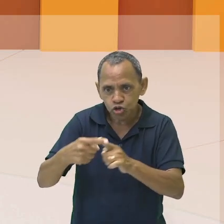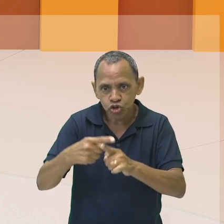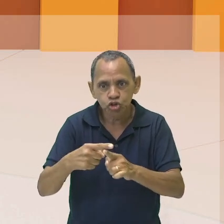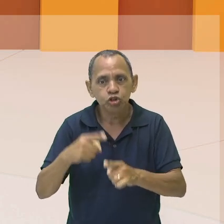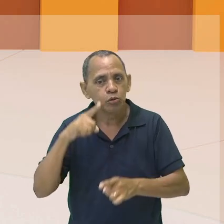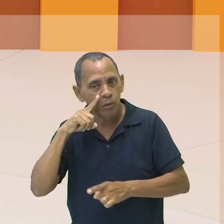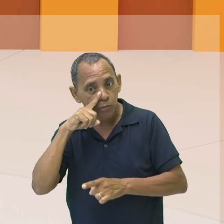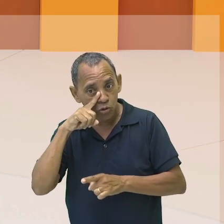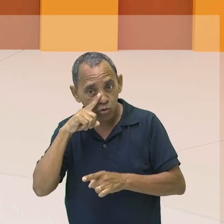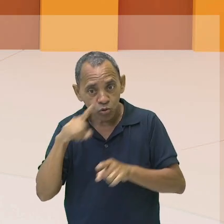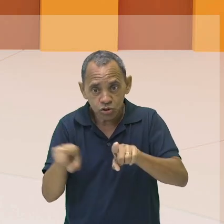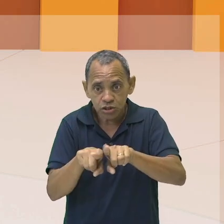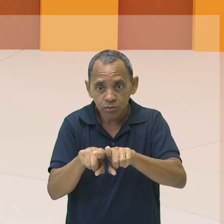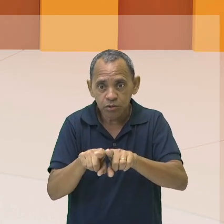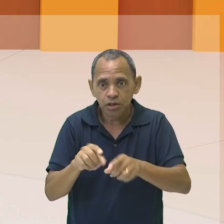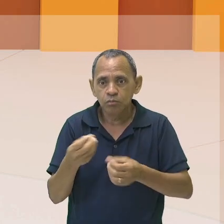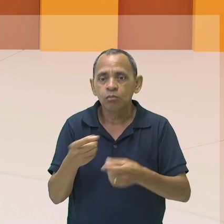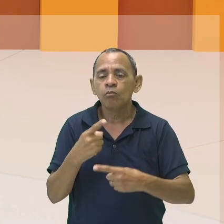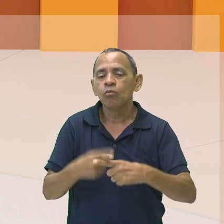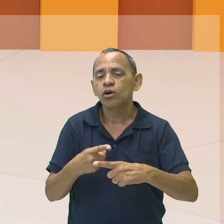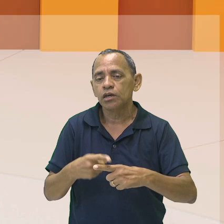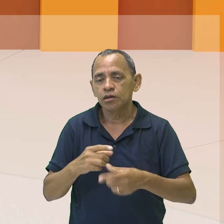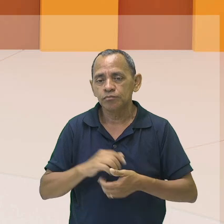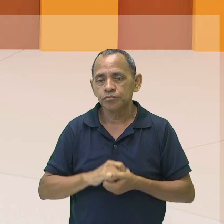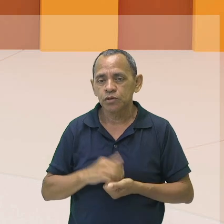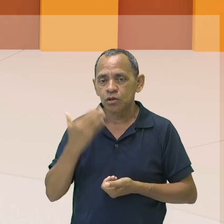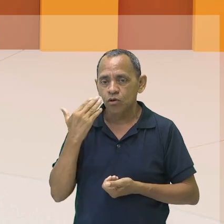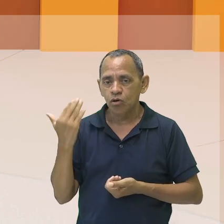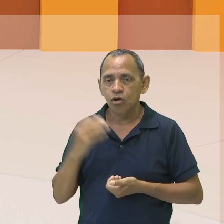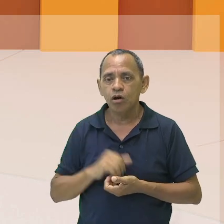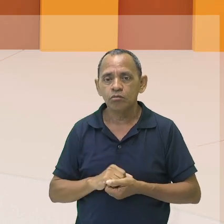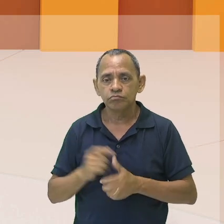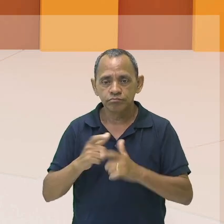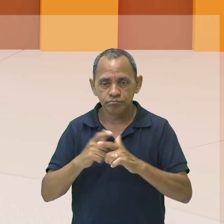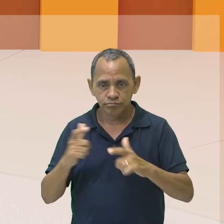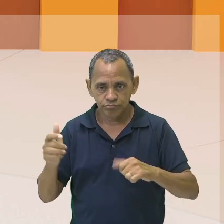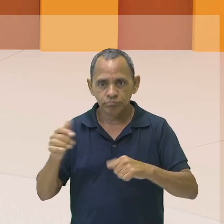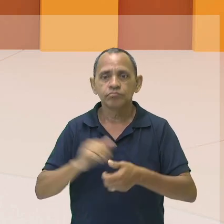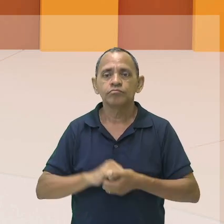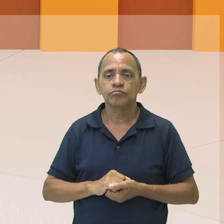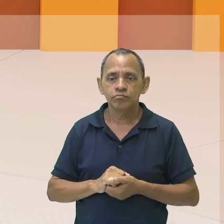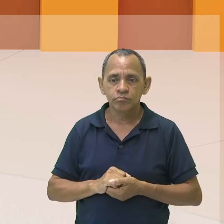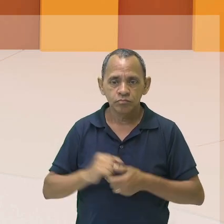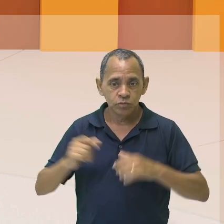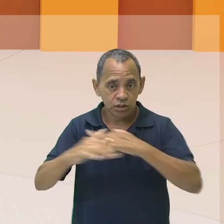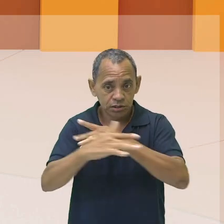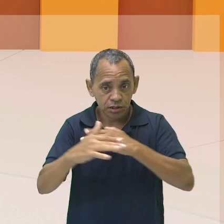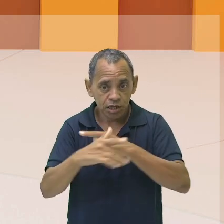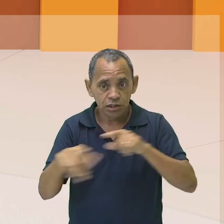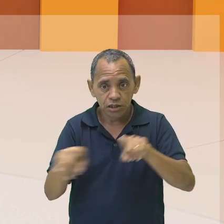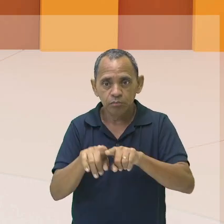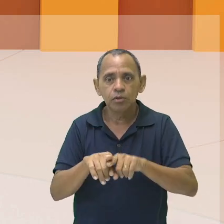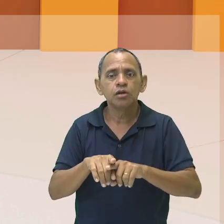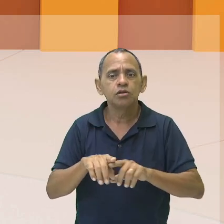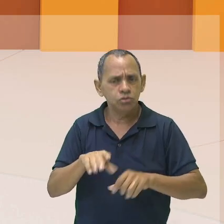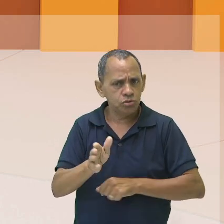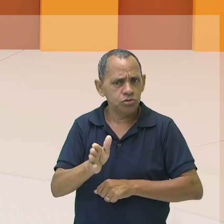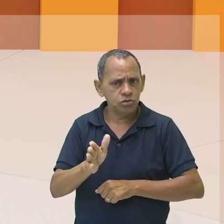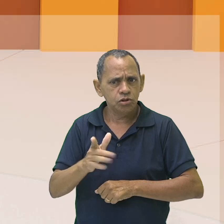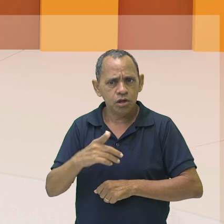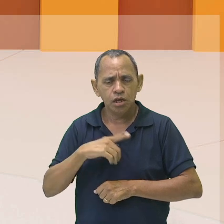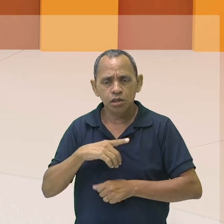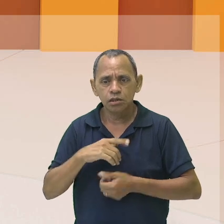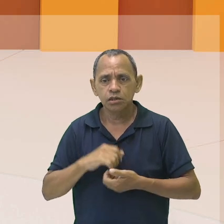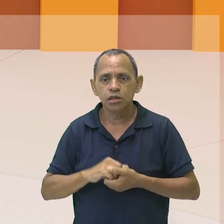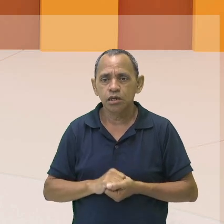só, a questão da expansão dos espaços urbanos. O crescimento das cidades, por si só, já causa impactos ambientais, certo?